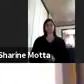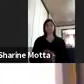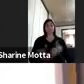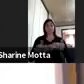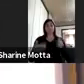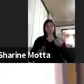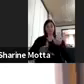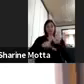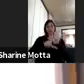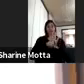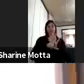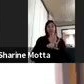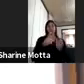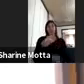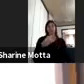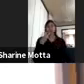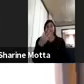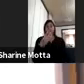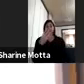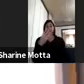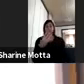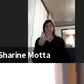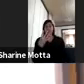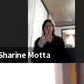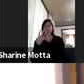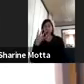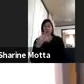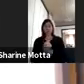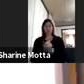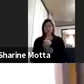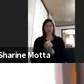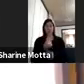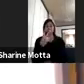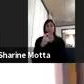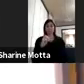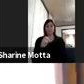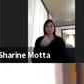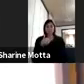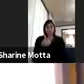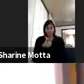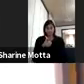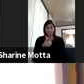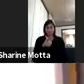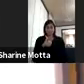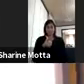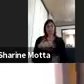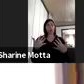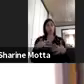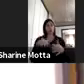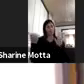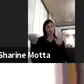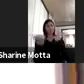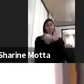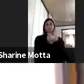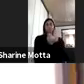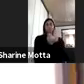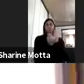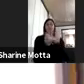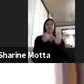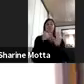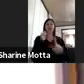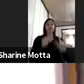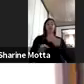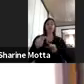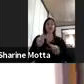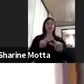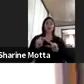Lei 13.344, que eu mencionei, de 2016, é um marco importante sobre esse ponto normativo. Ela prevê